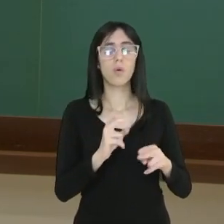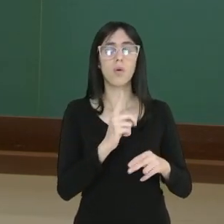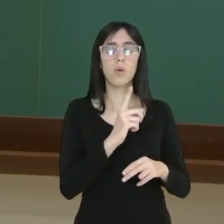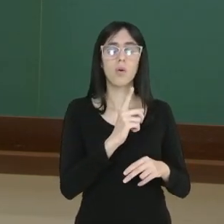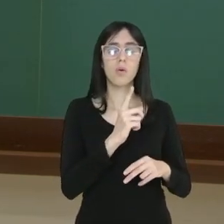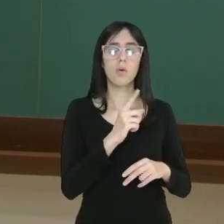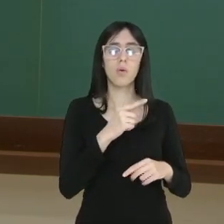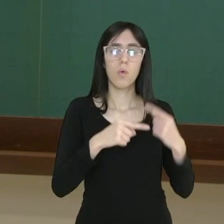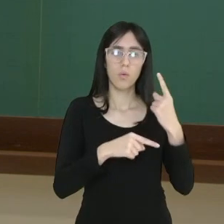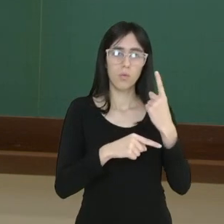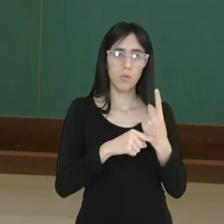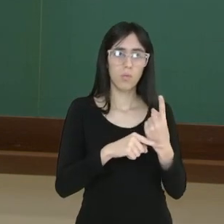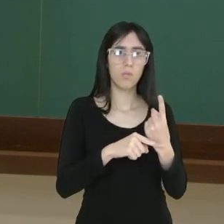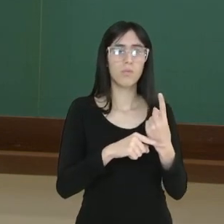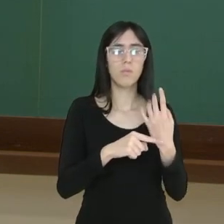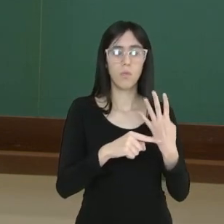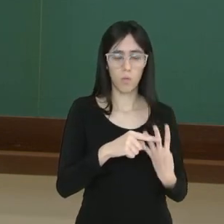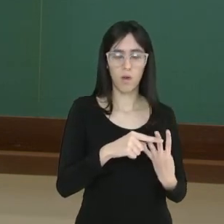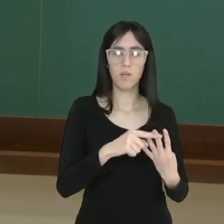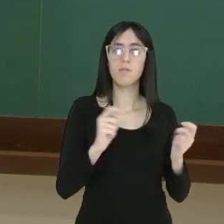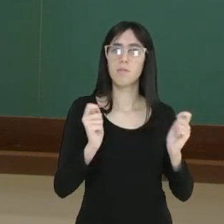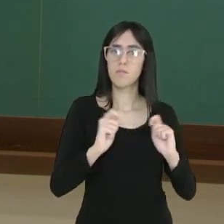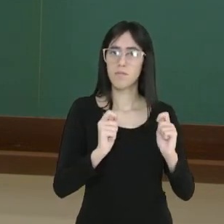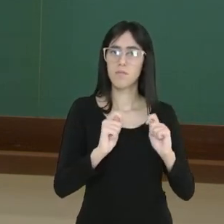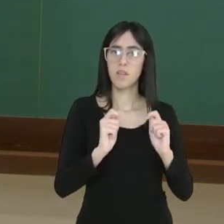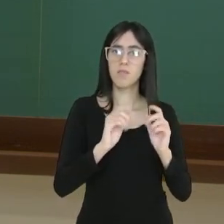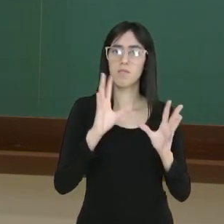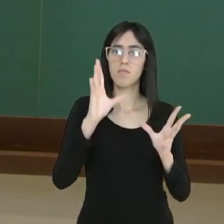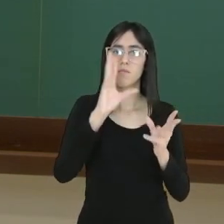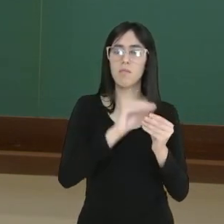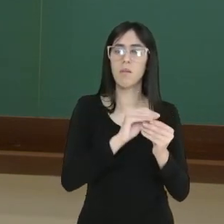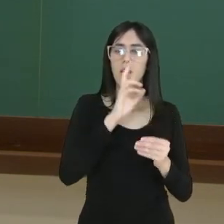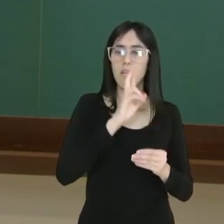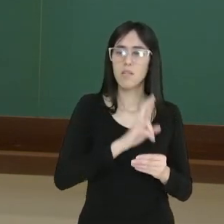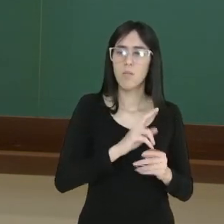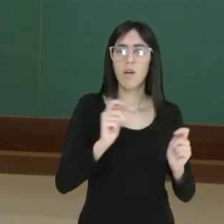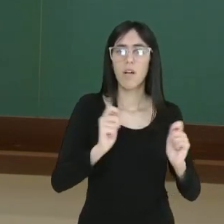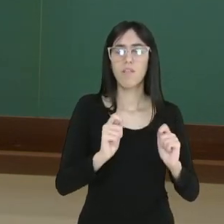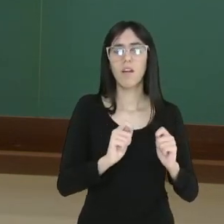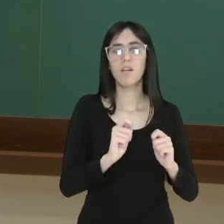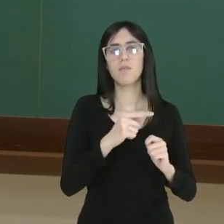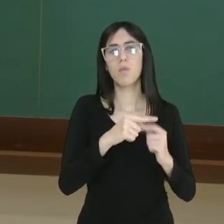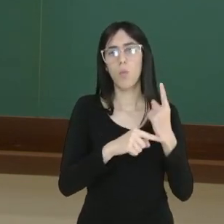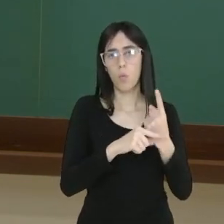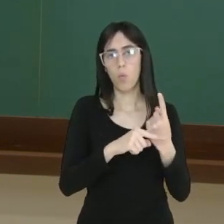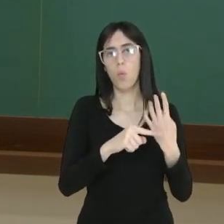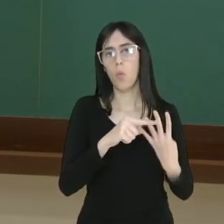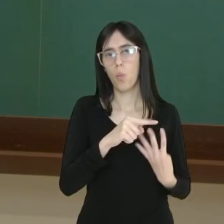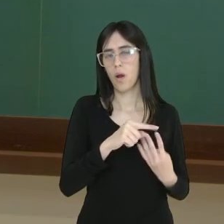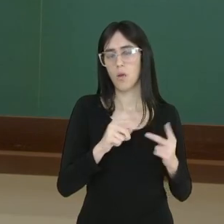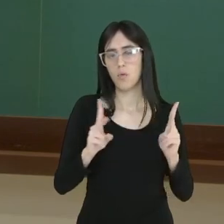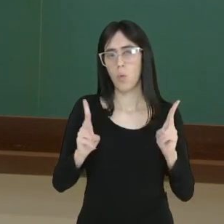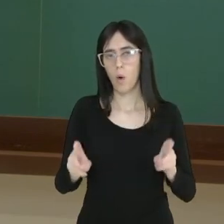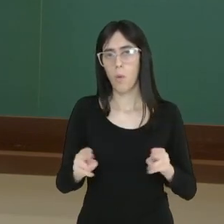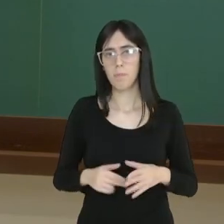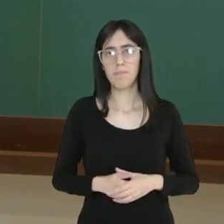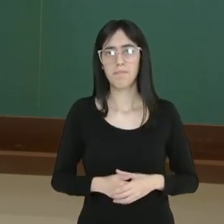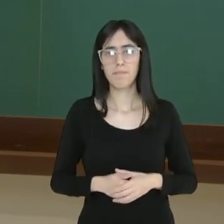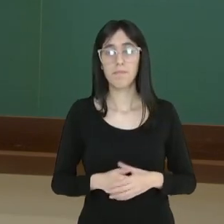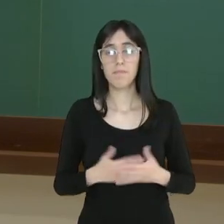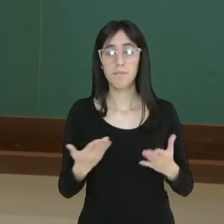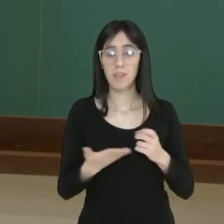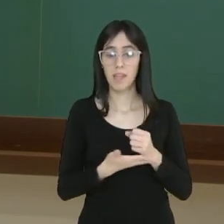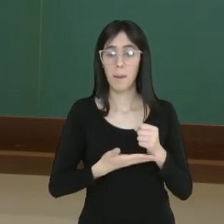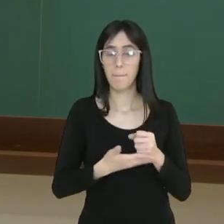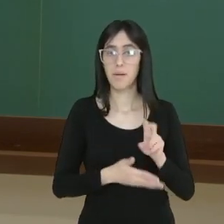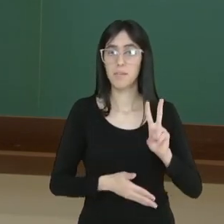25 sobre 100. Aí, reduzindo essa fração, fica 1/4. Eu quero a base